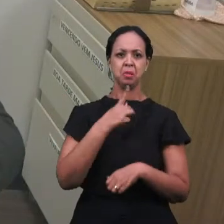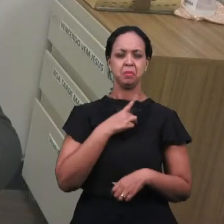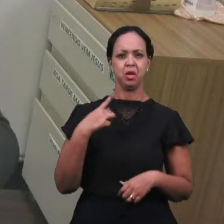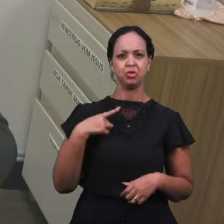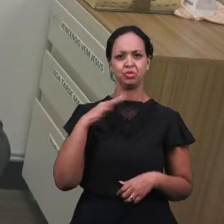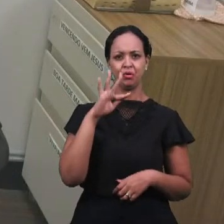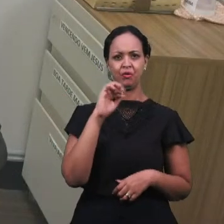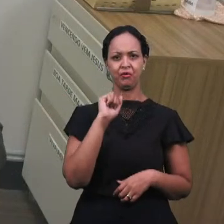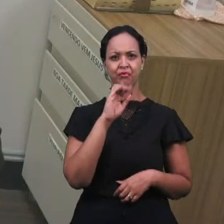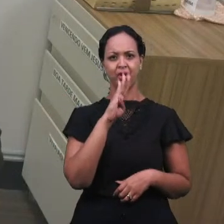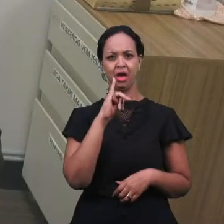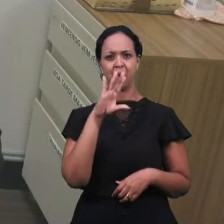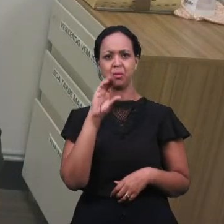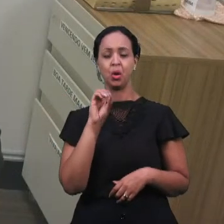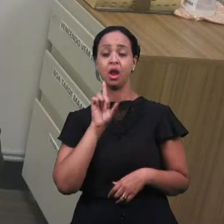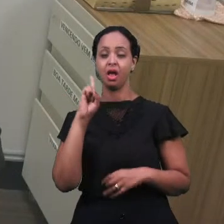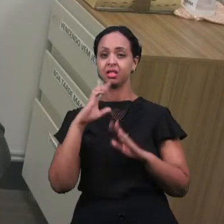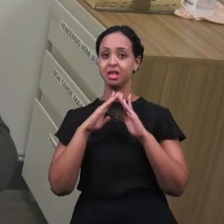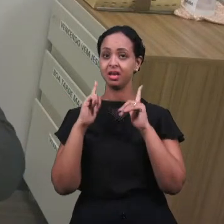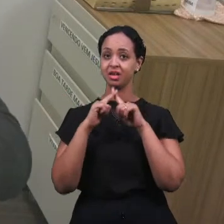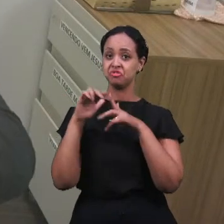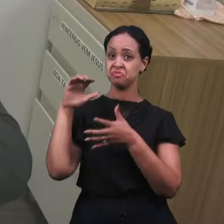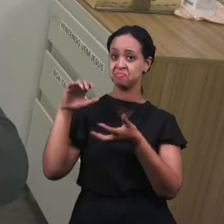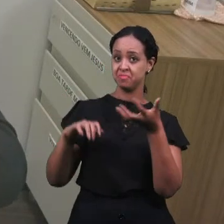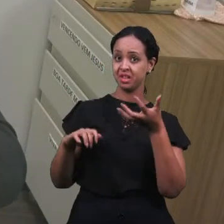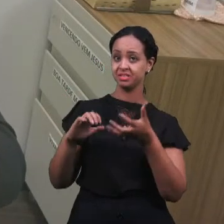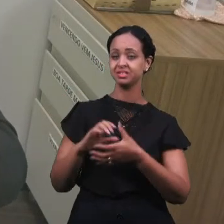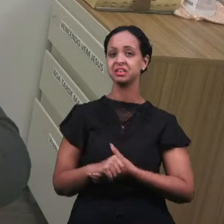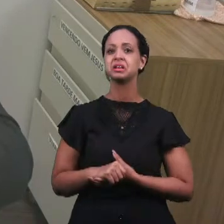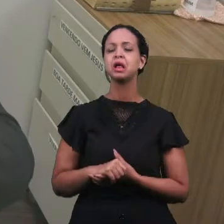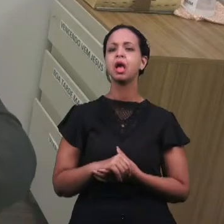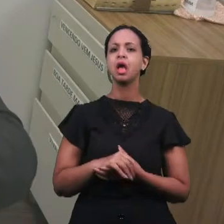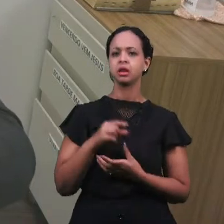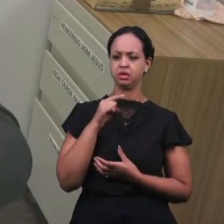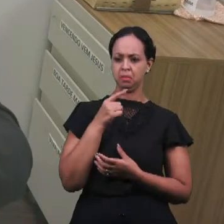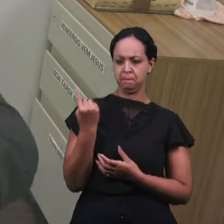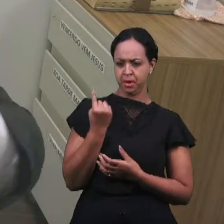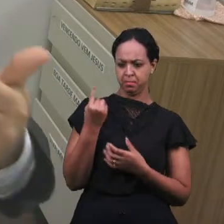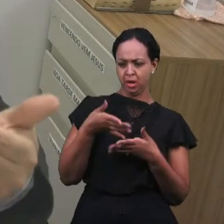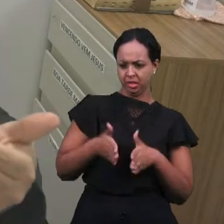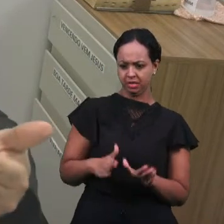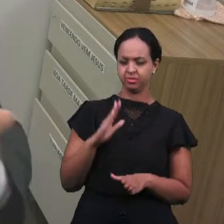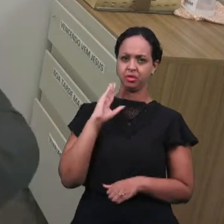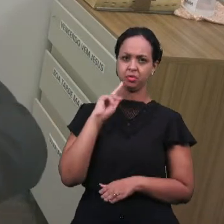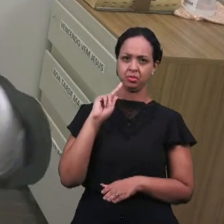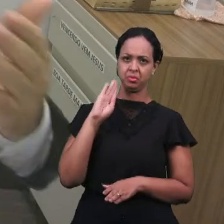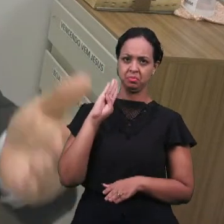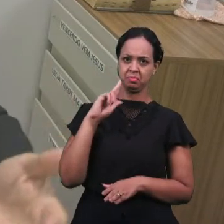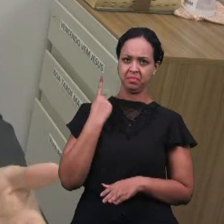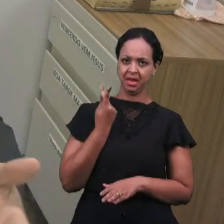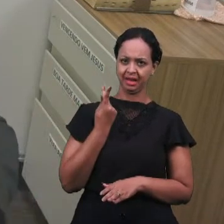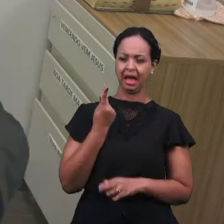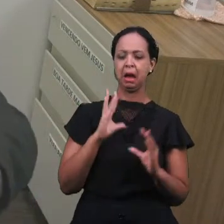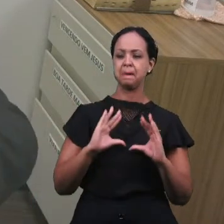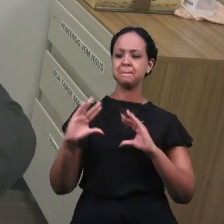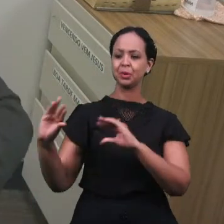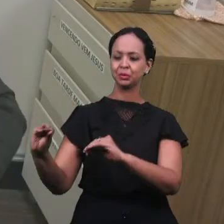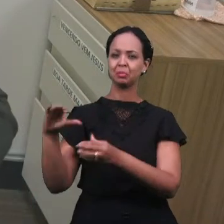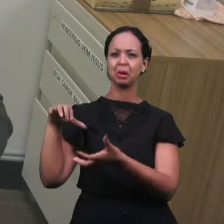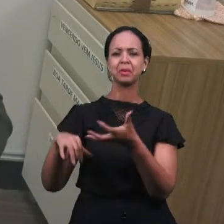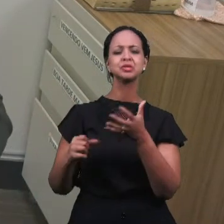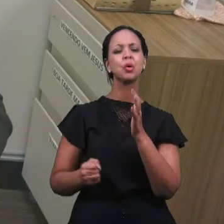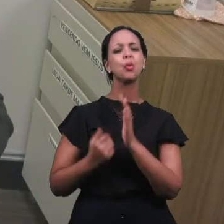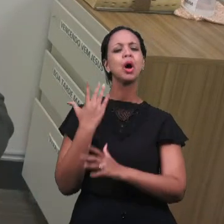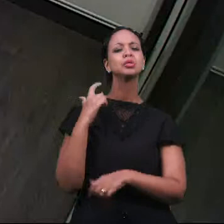que é de Brasília, né? É de BH, de Belo Horizonte, mas foi pegado emprestado, levado para Brasília. Quanto tempo já tá